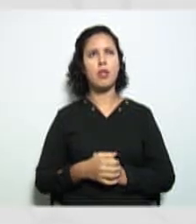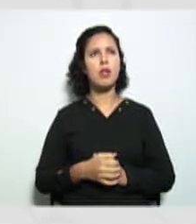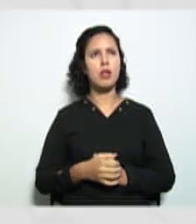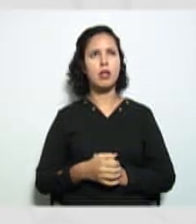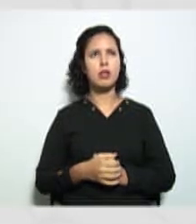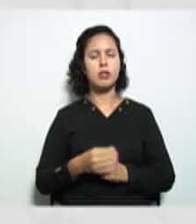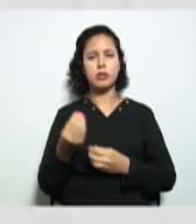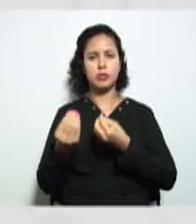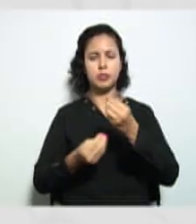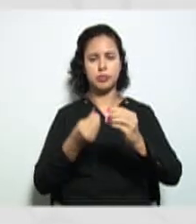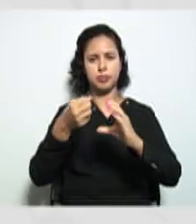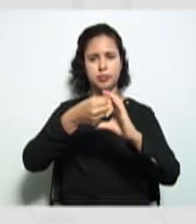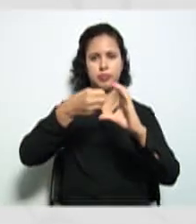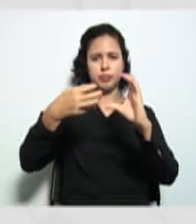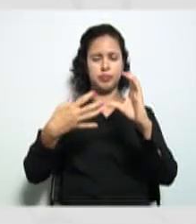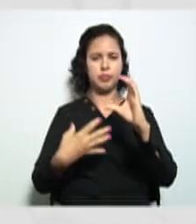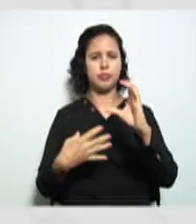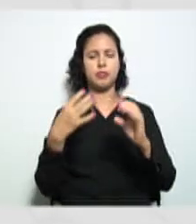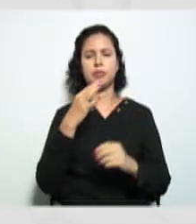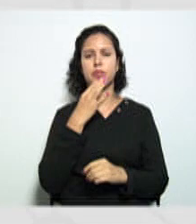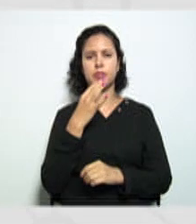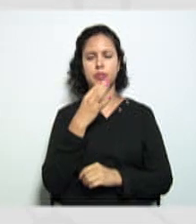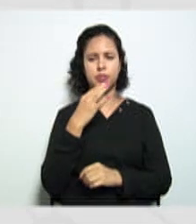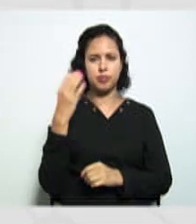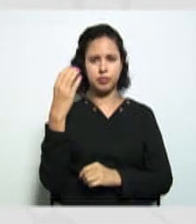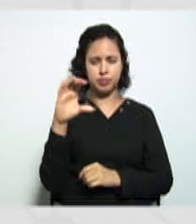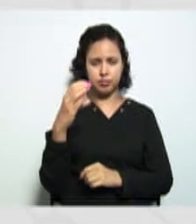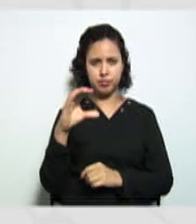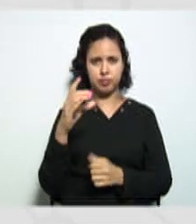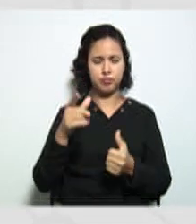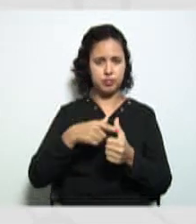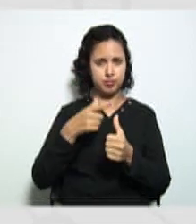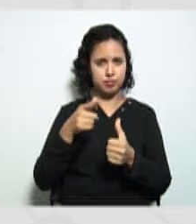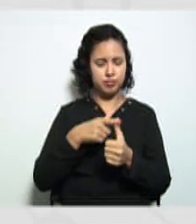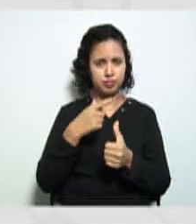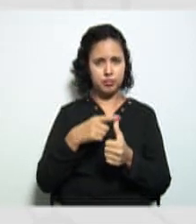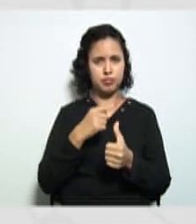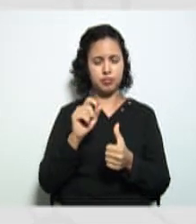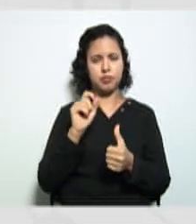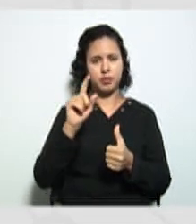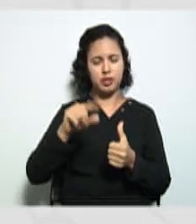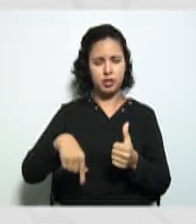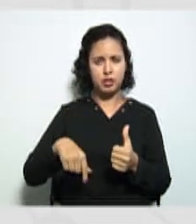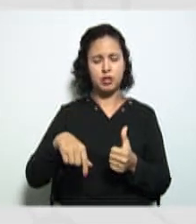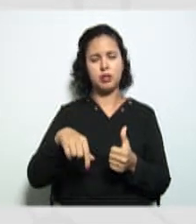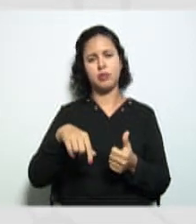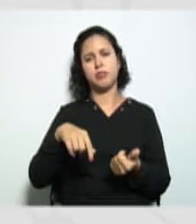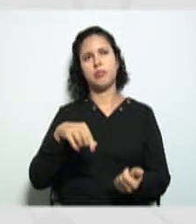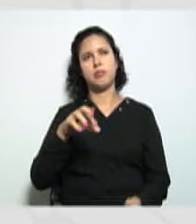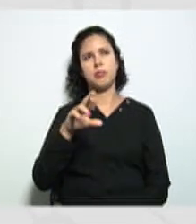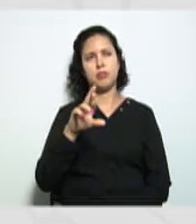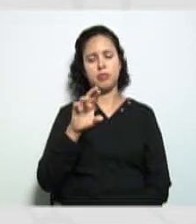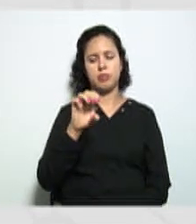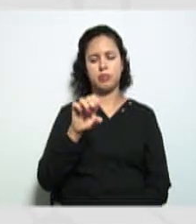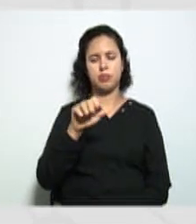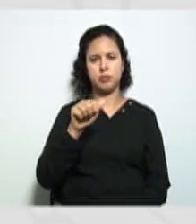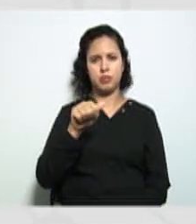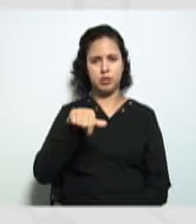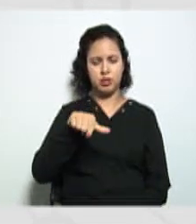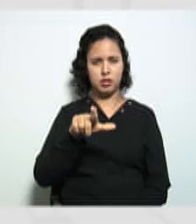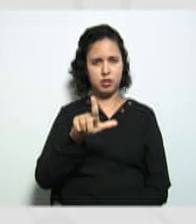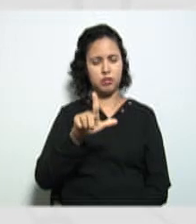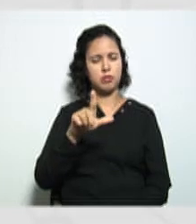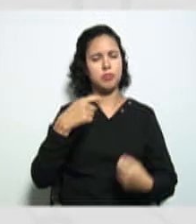como se caracteriza o conhecimento científico. Então, primeiro, ele é real, né? Eu tenho que analisar